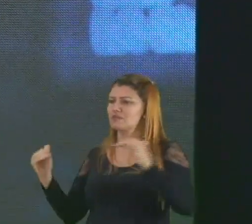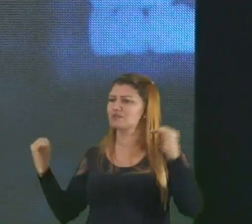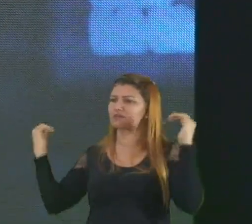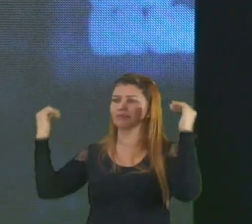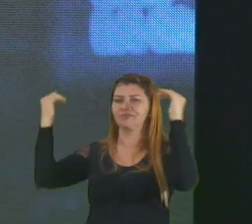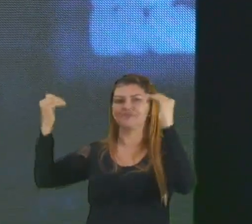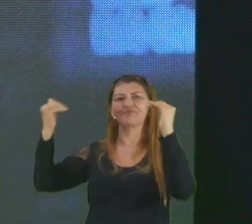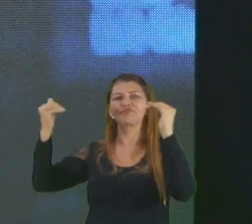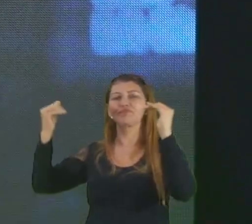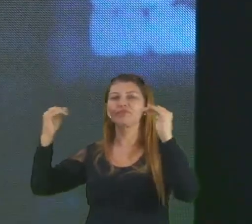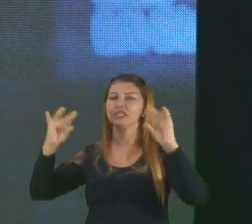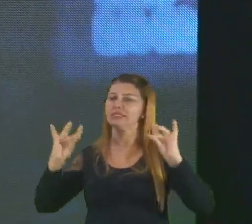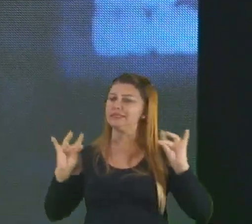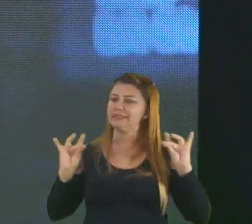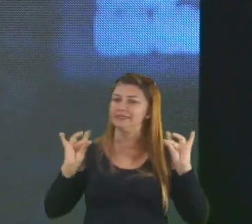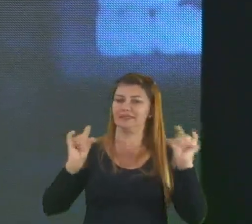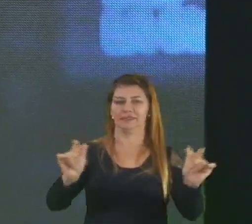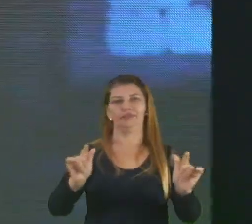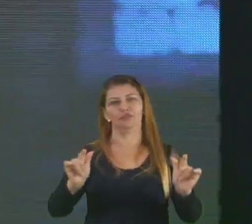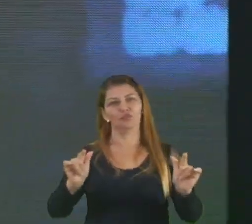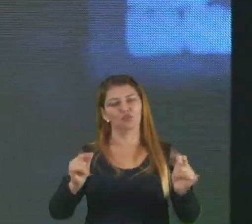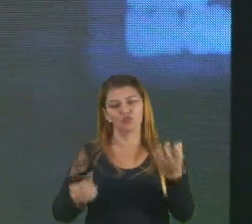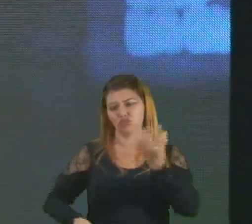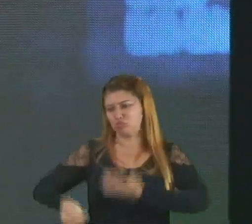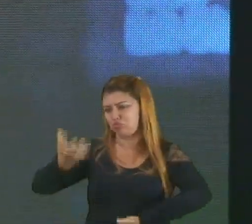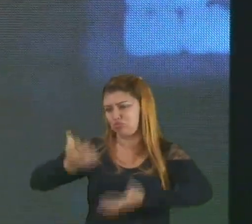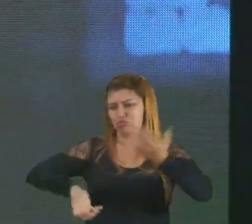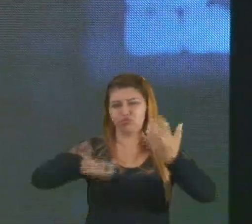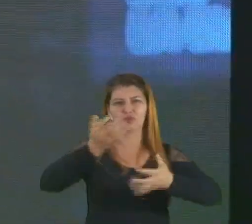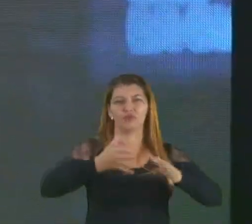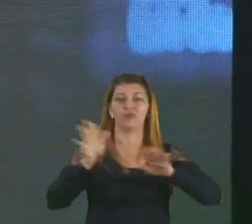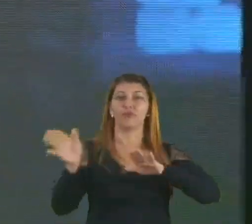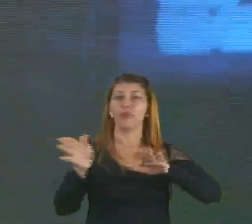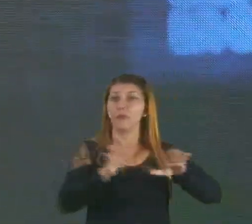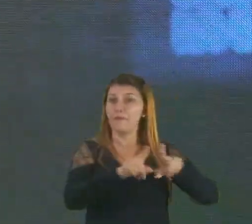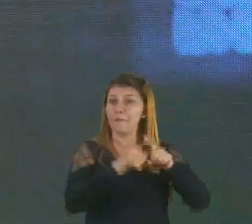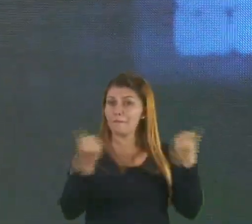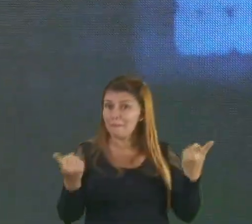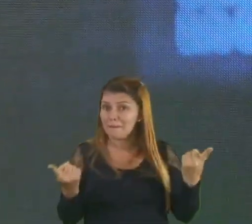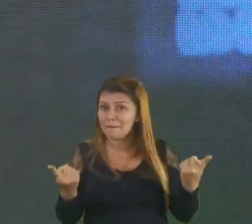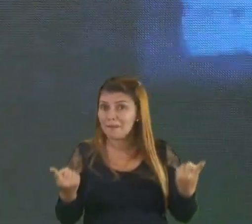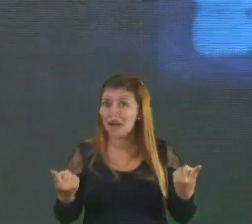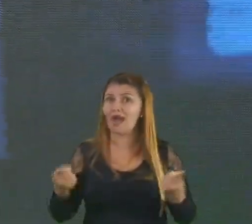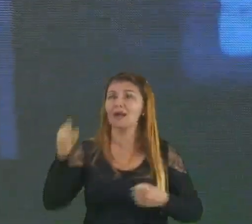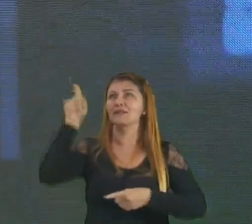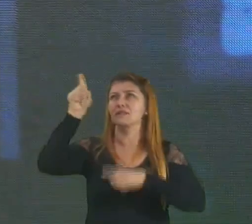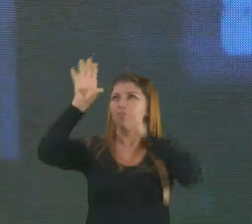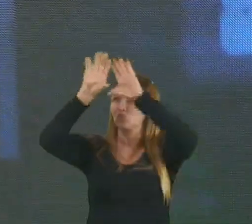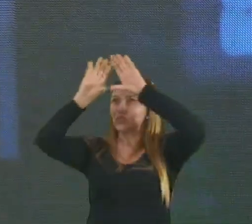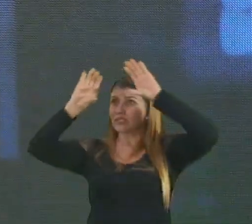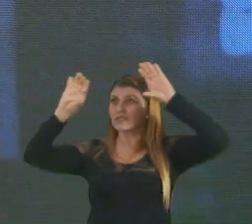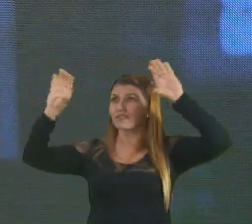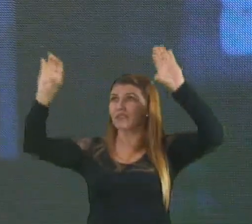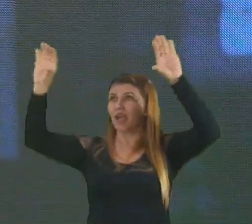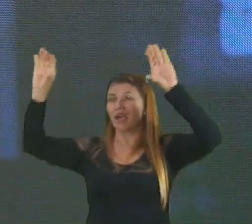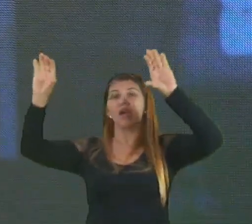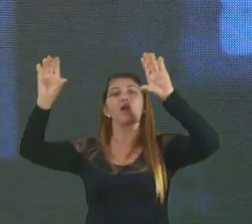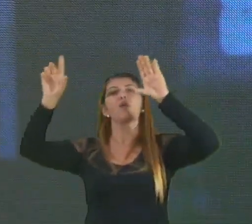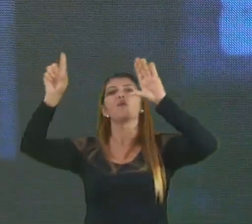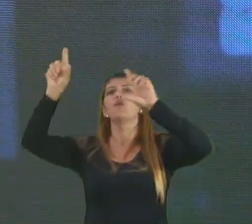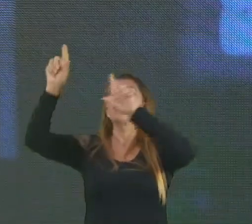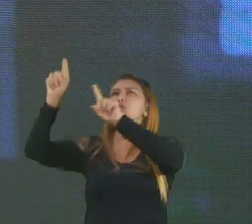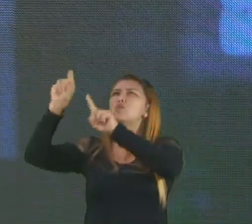realizações passarão, mas a Bíblia diz que passará os céus e a terra, mas as minhas